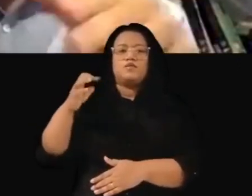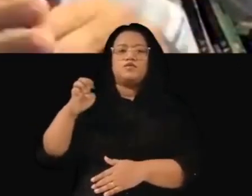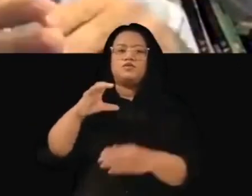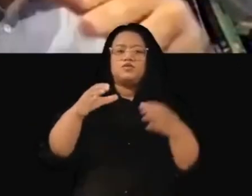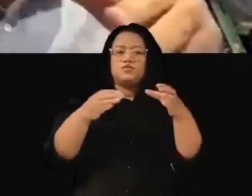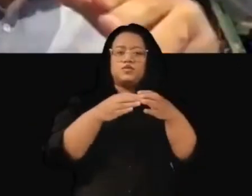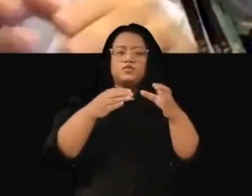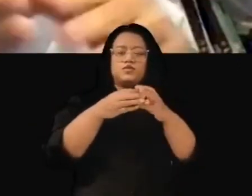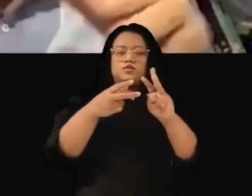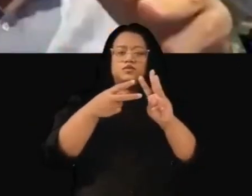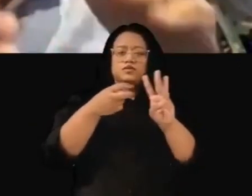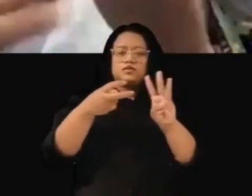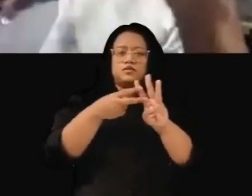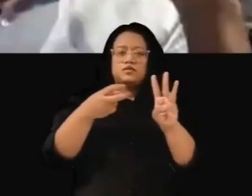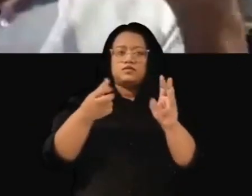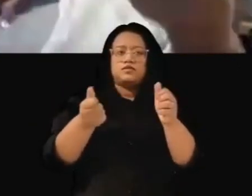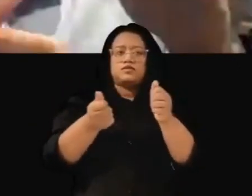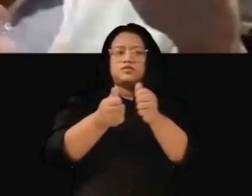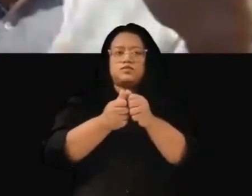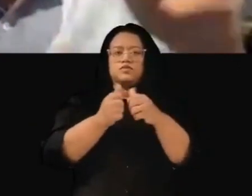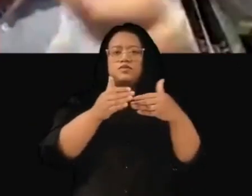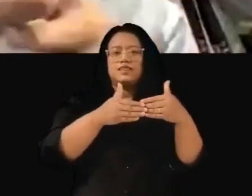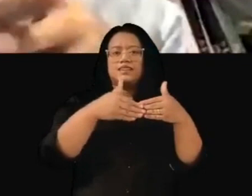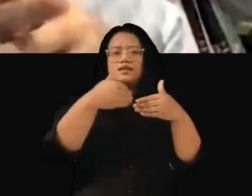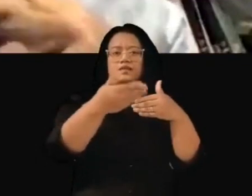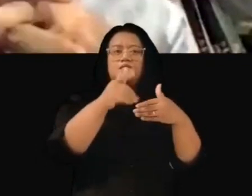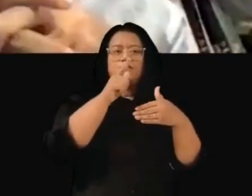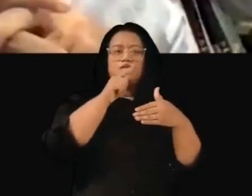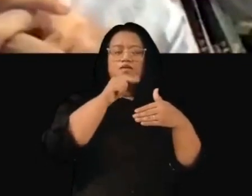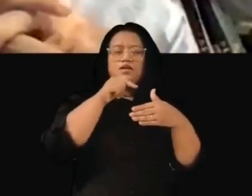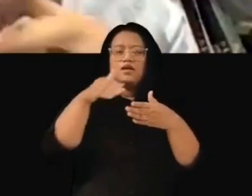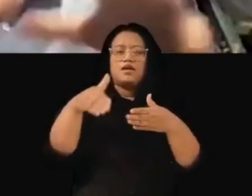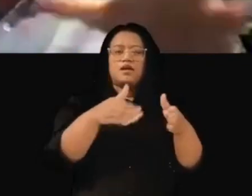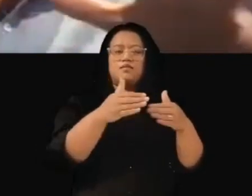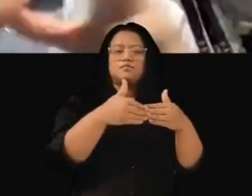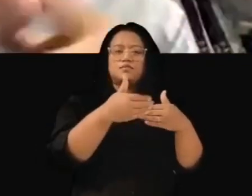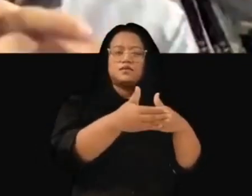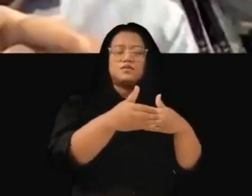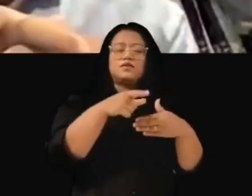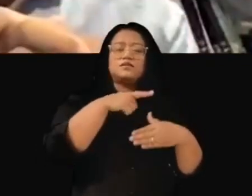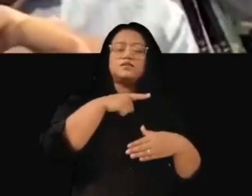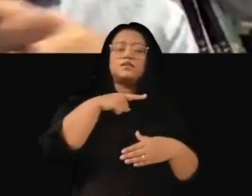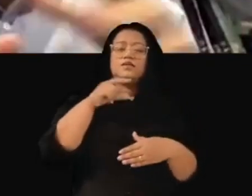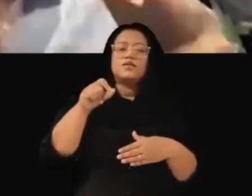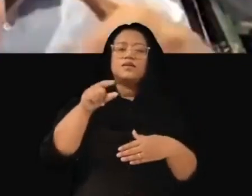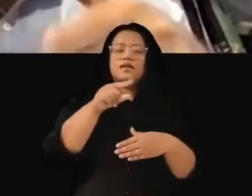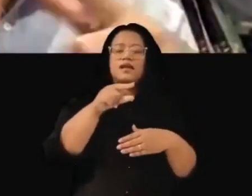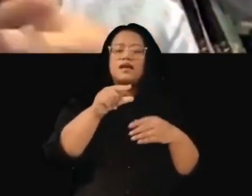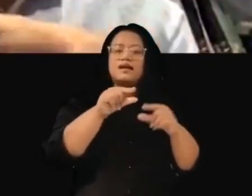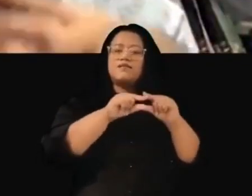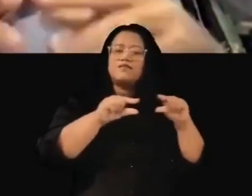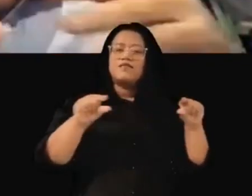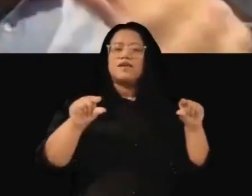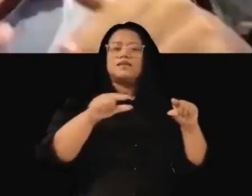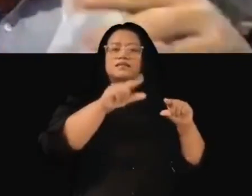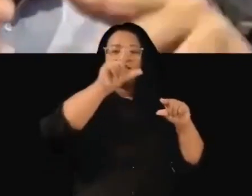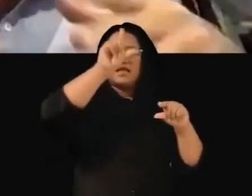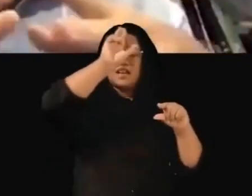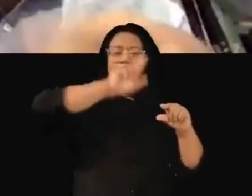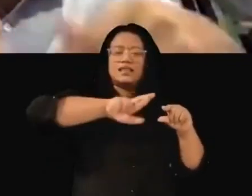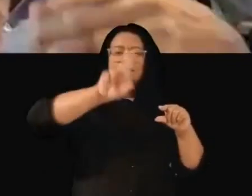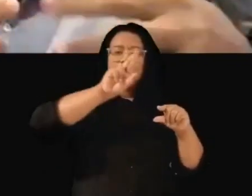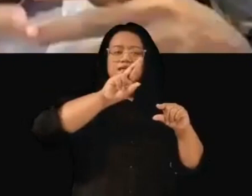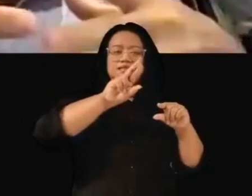justamente depois da barragem, né, a jusante da barragem. E uma das frases que ela coletou lá como das lideranças, a mim é